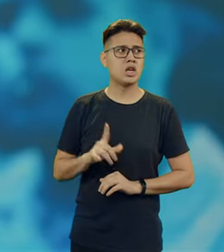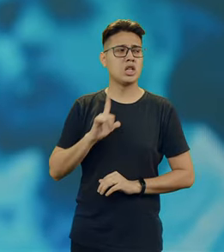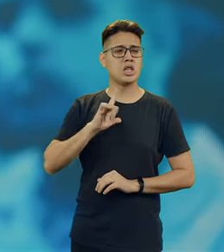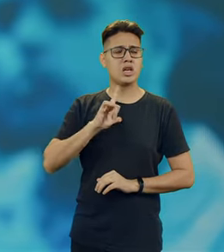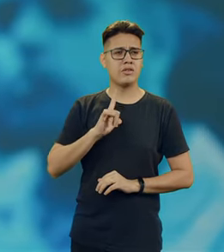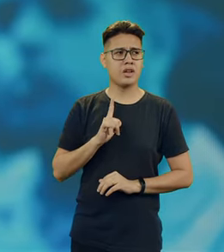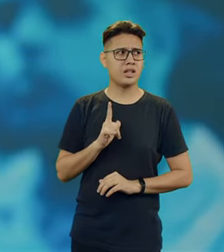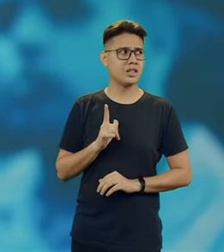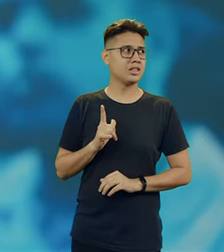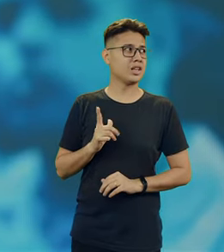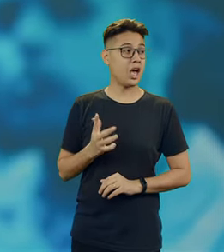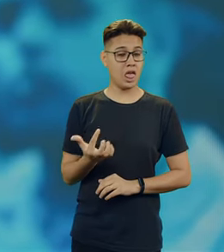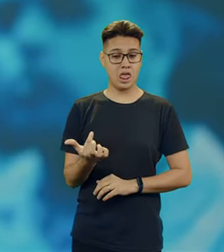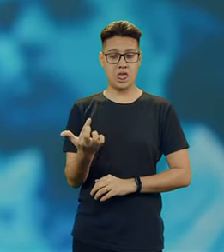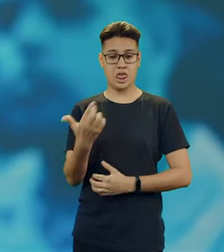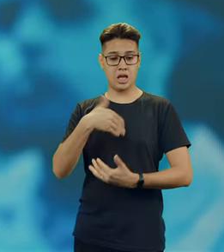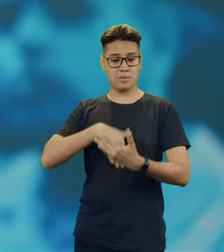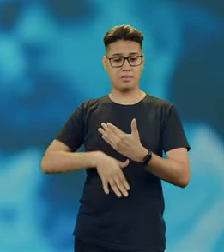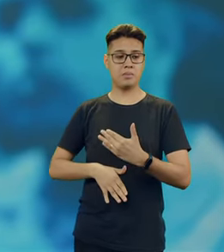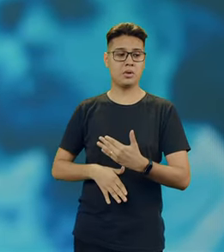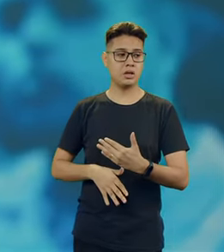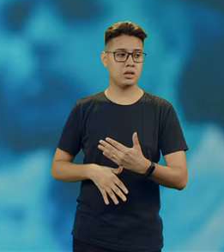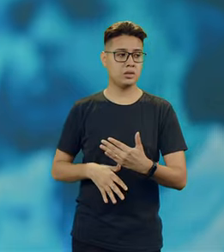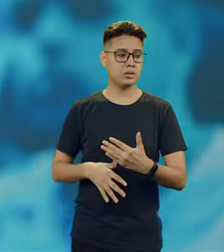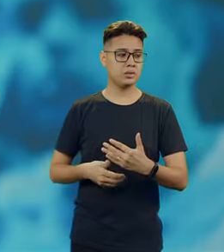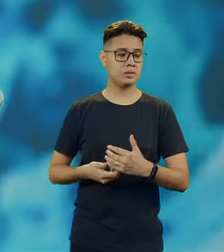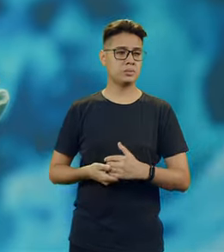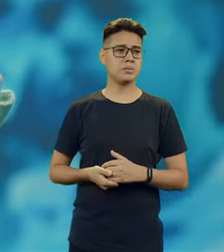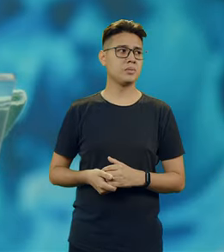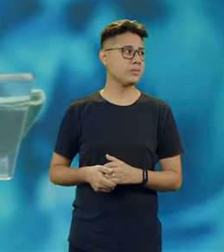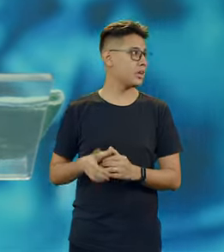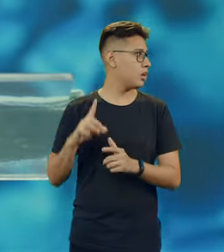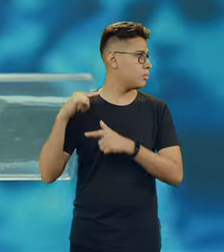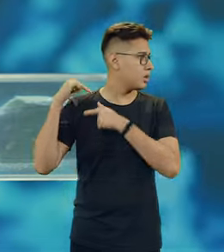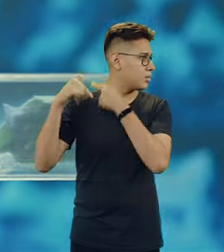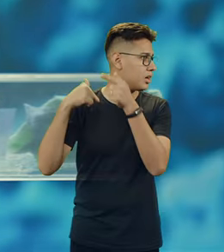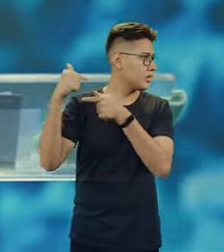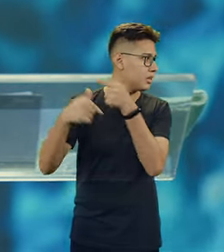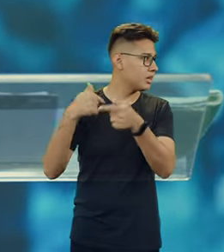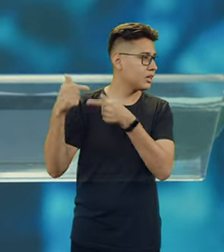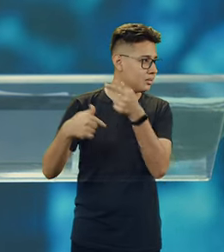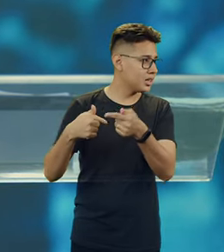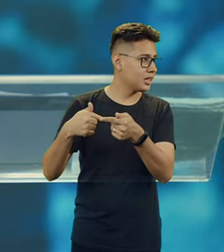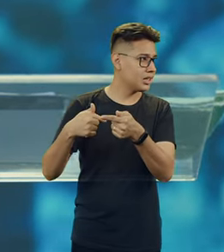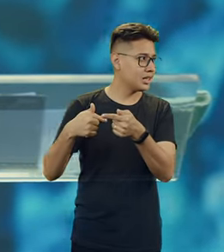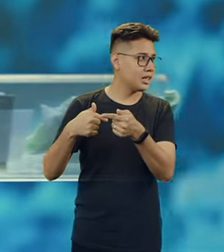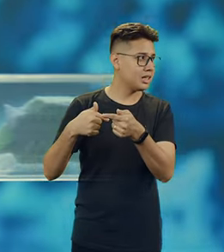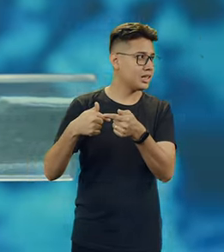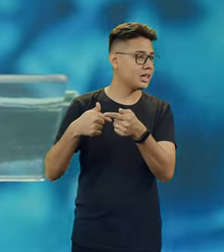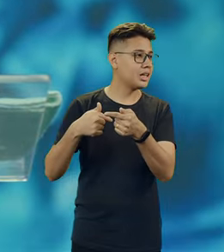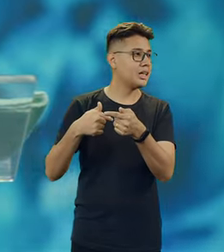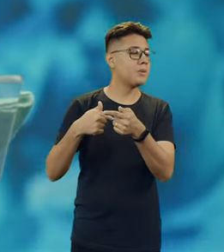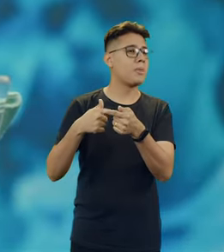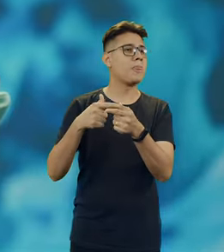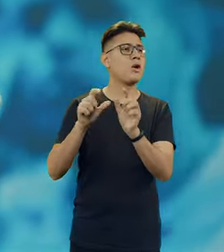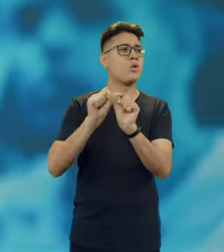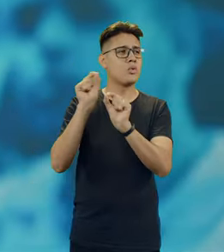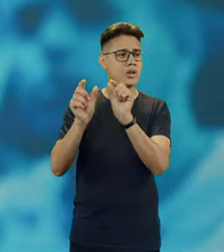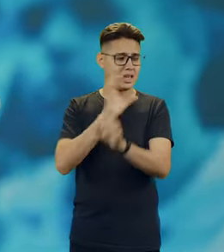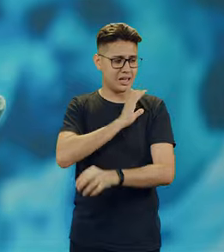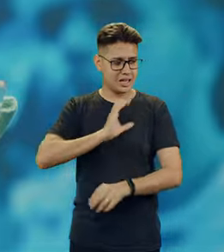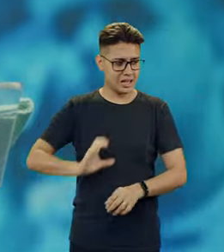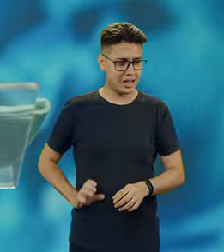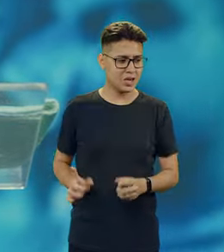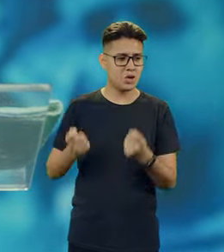carregassem em seus ventres a linhagem real através da qual Cristo haveria de